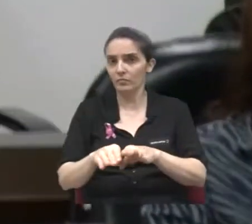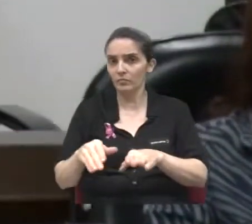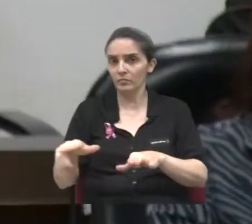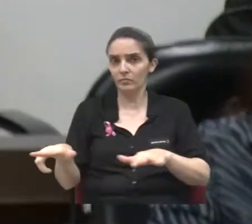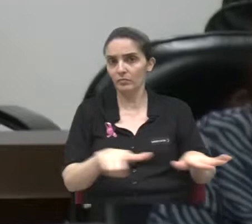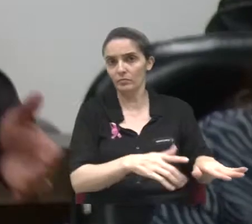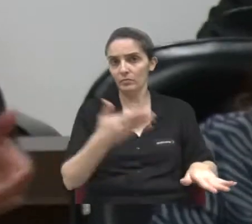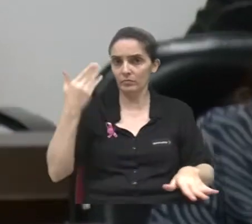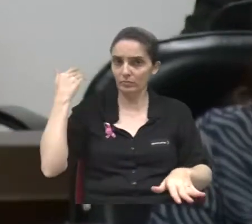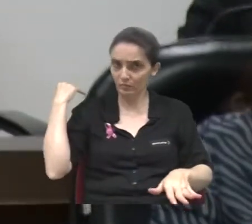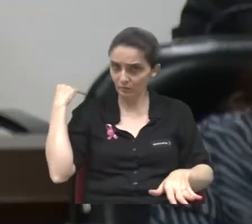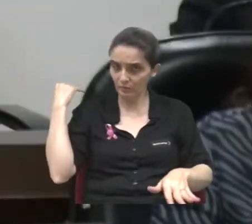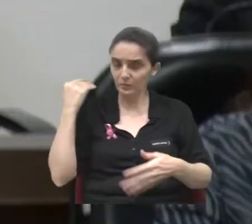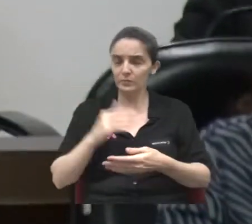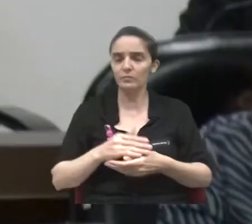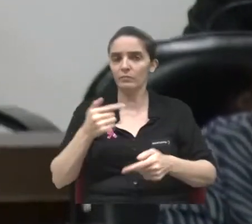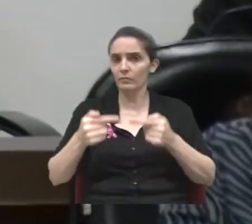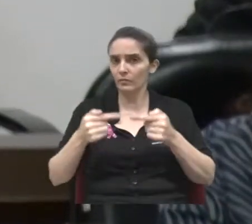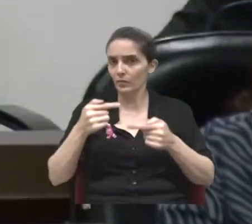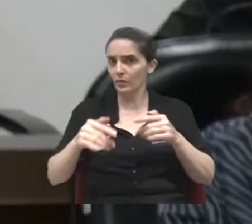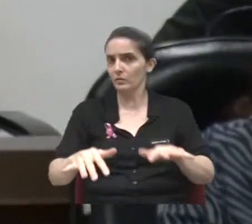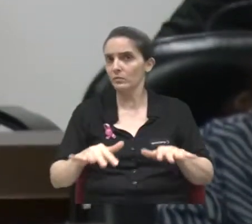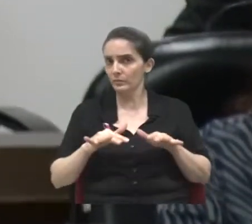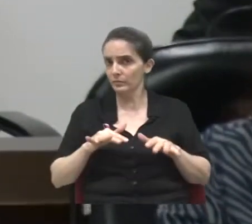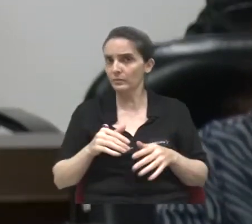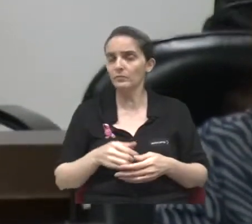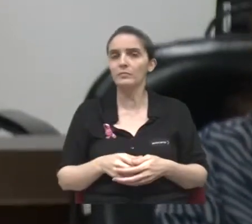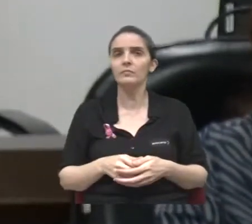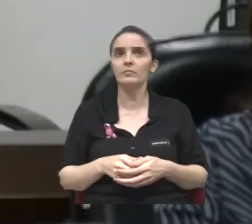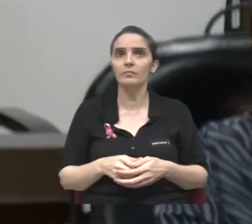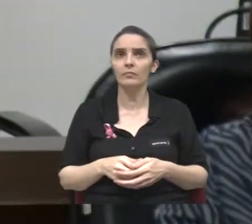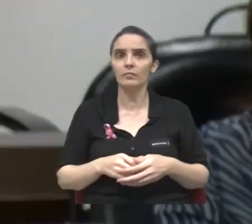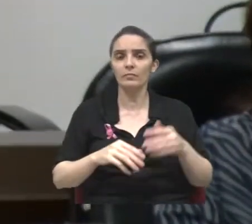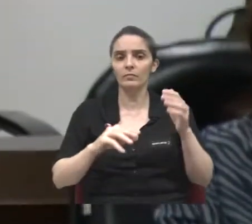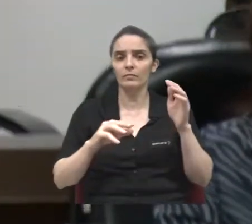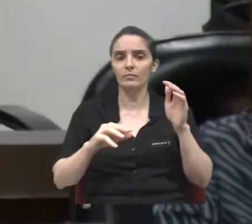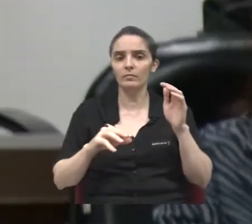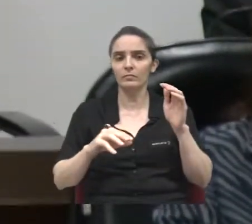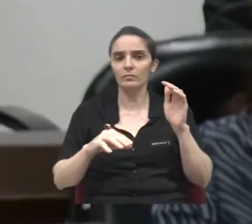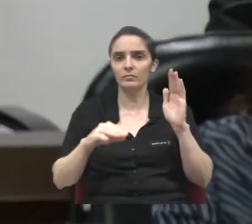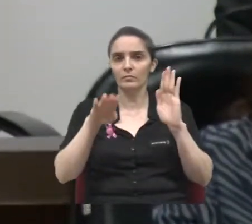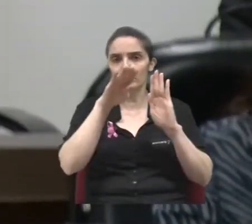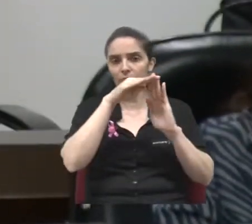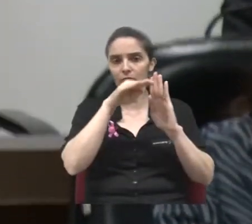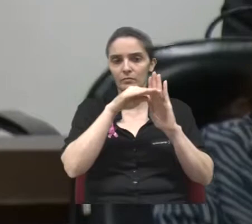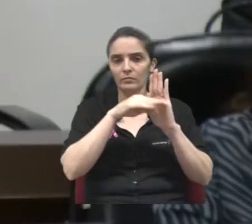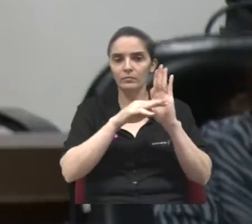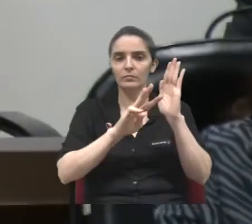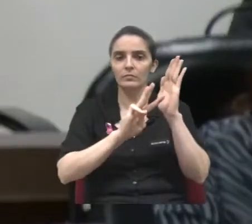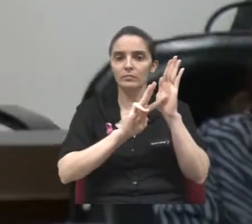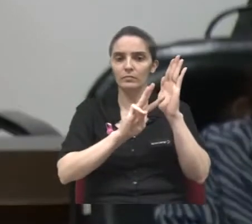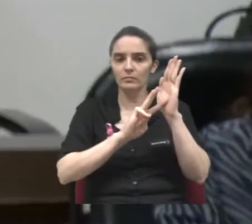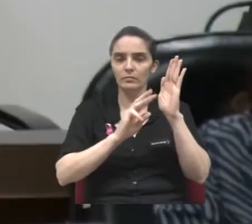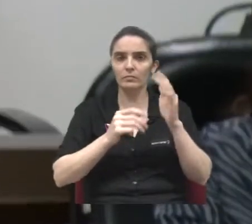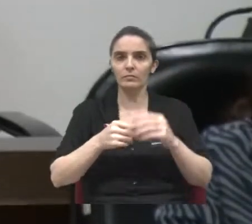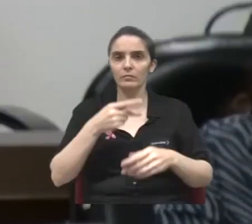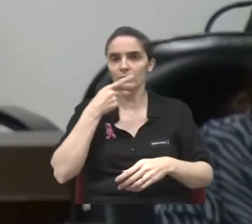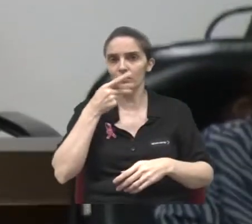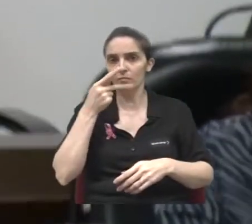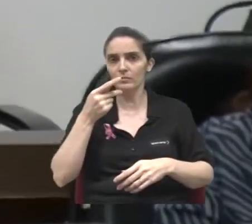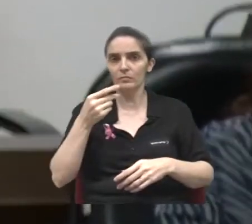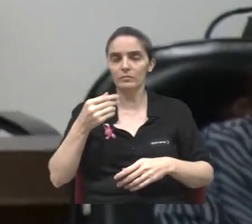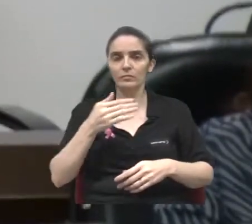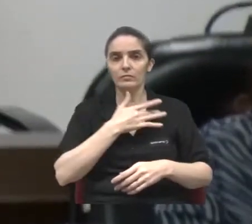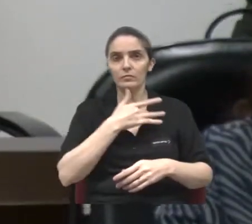discutia aqui nesse plenário exatamente um item aqui do item 3, que é a questão da saúde mental, a dificuldade